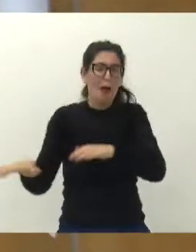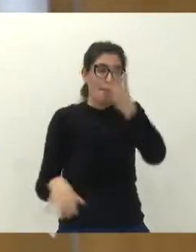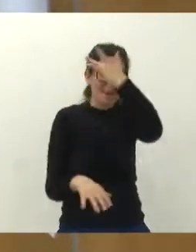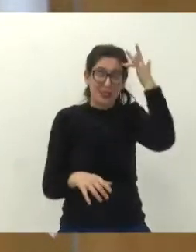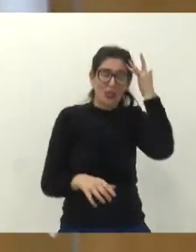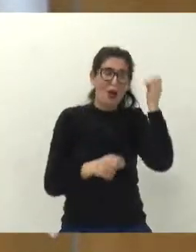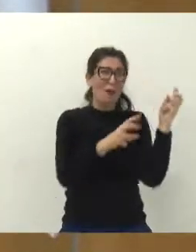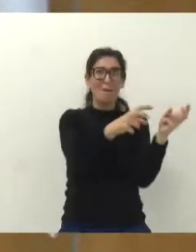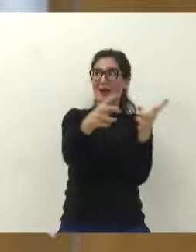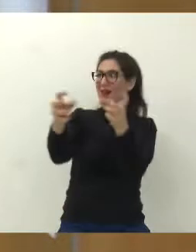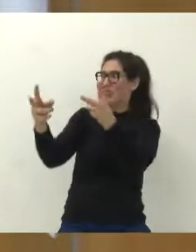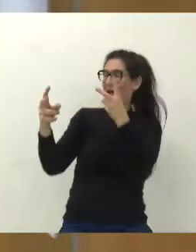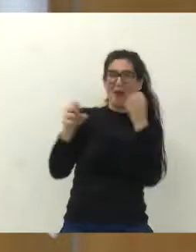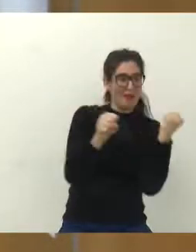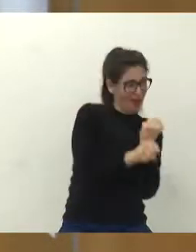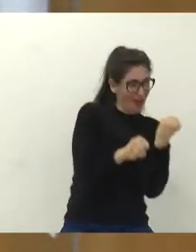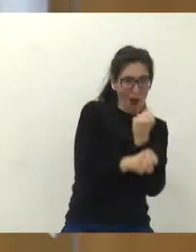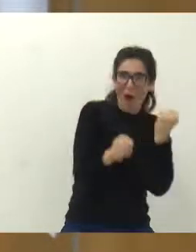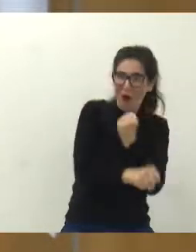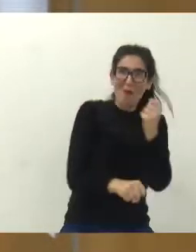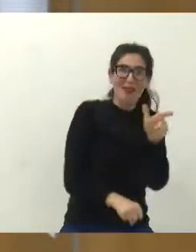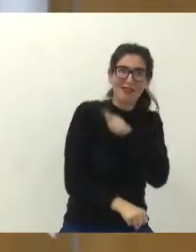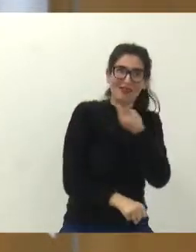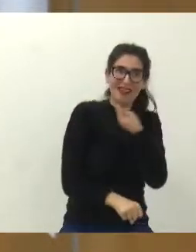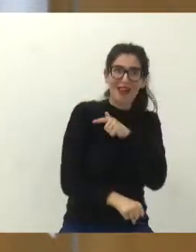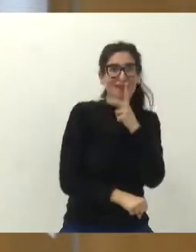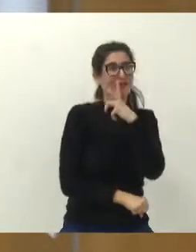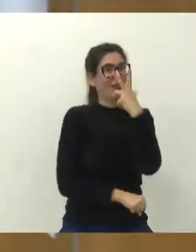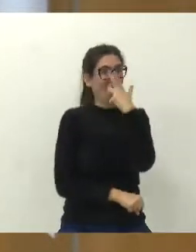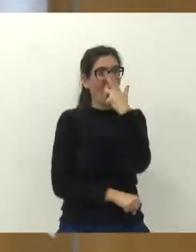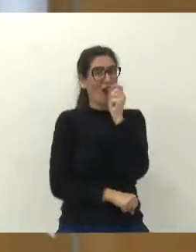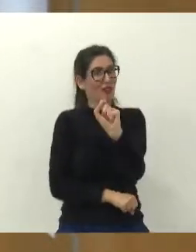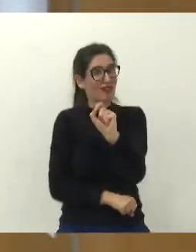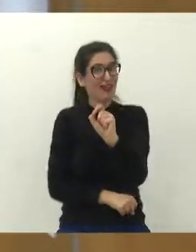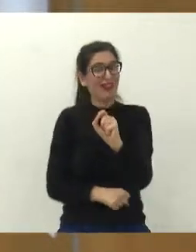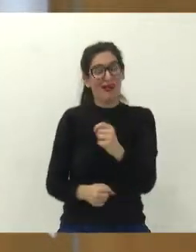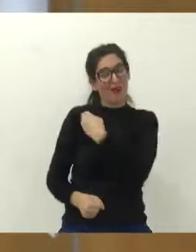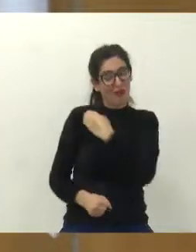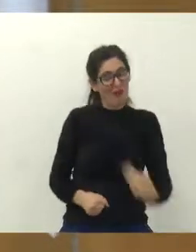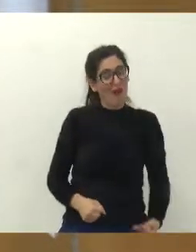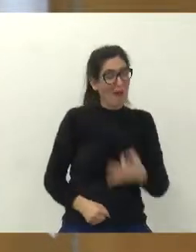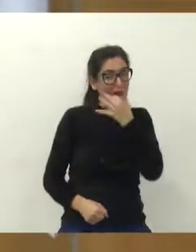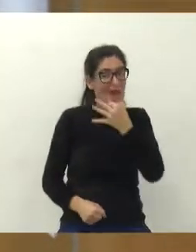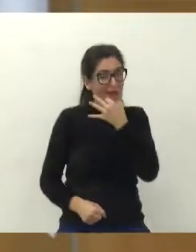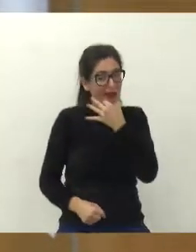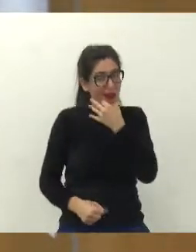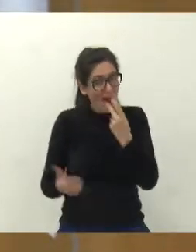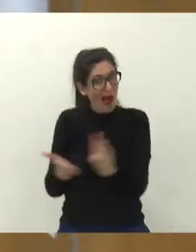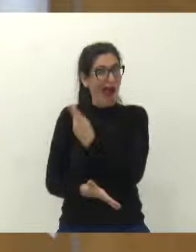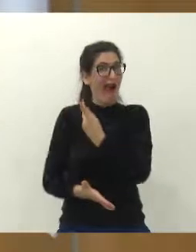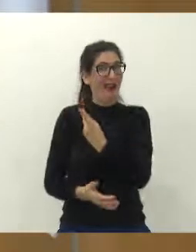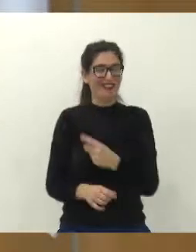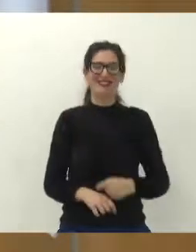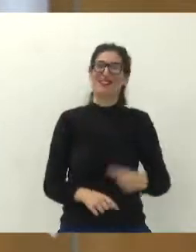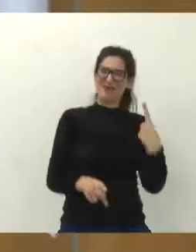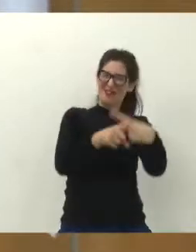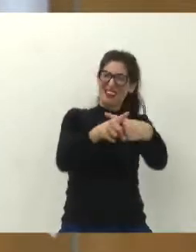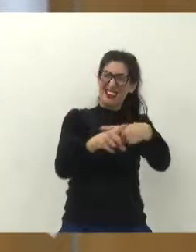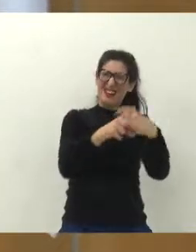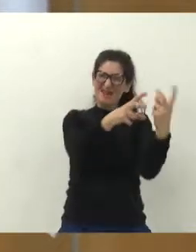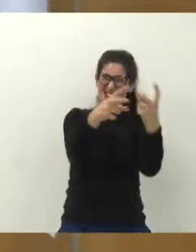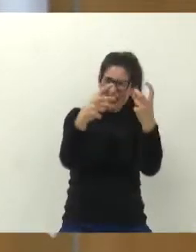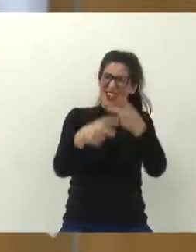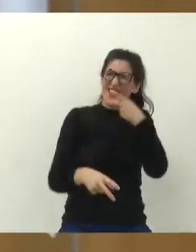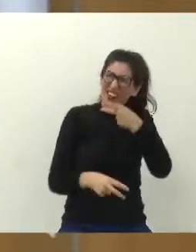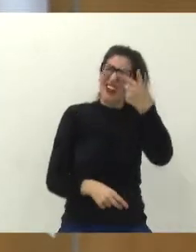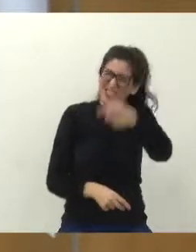existe obra na cidade, eu acho que o governo está equivocado. E eu tenho percebido, e volto a falar, quando eu